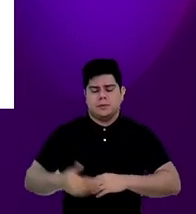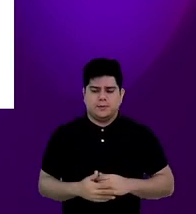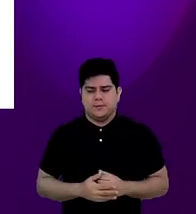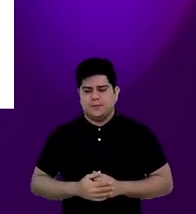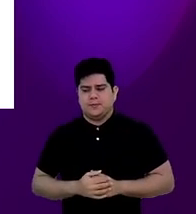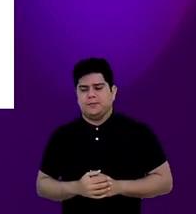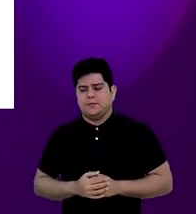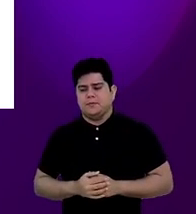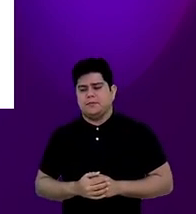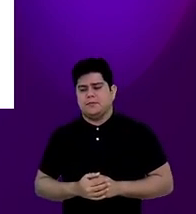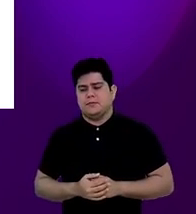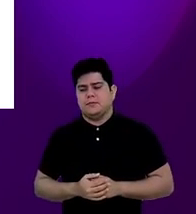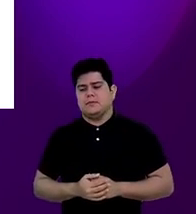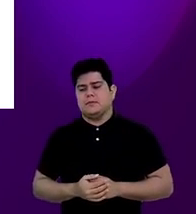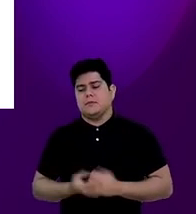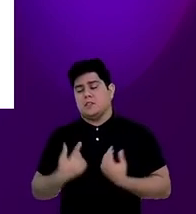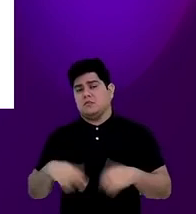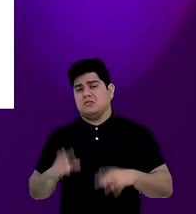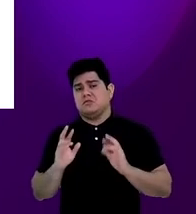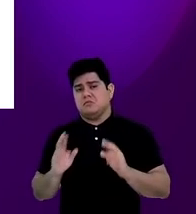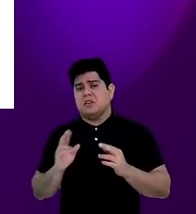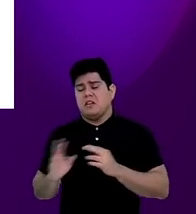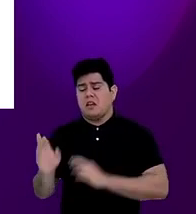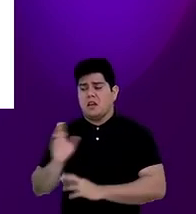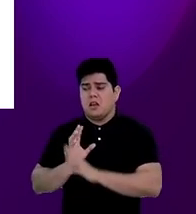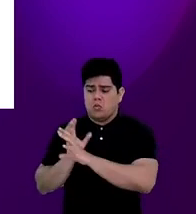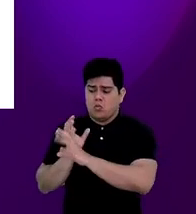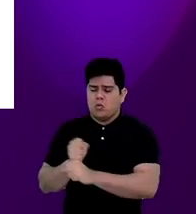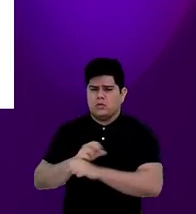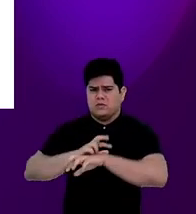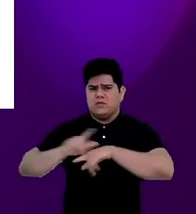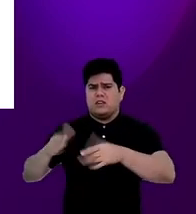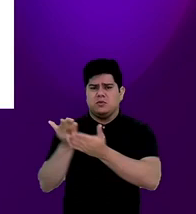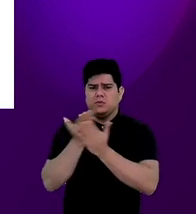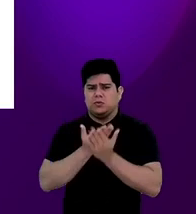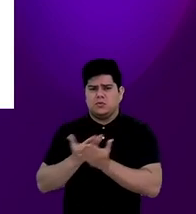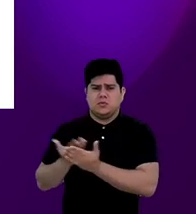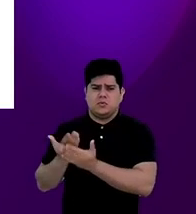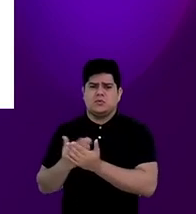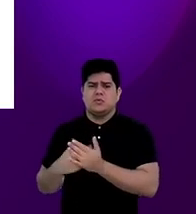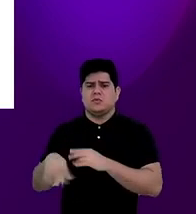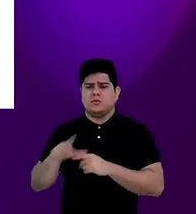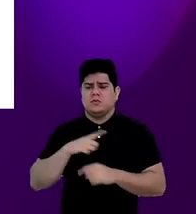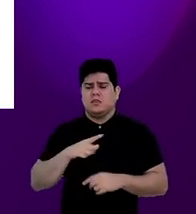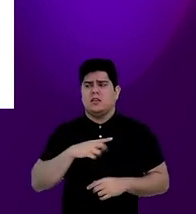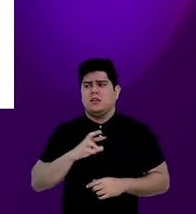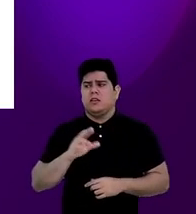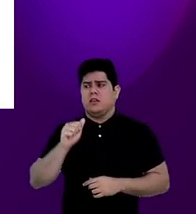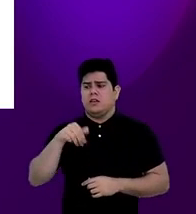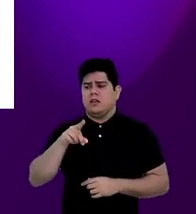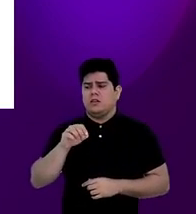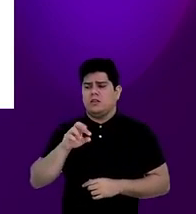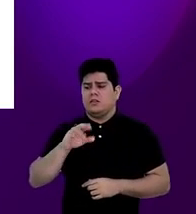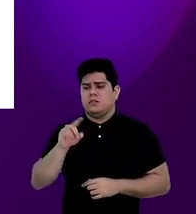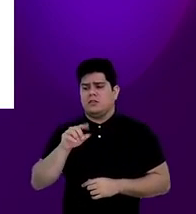aguarda resultados de vários estudos em andamentos randomizados que podem